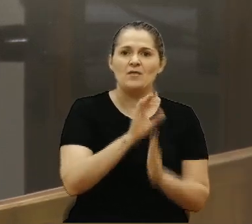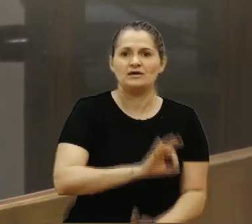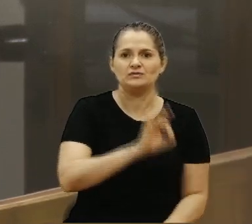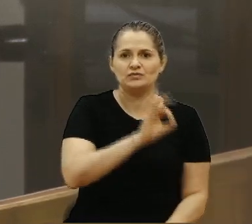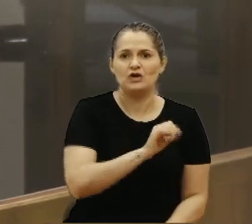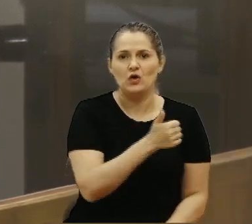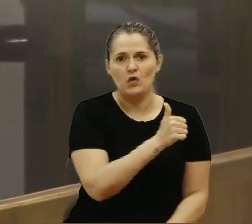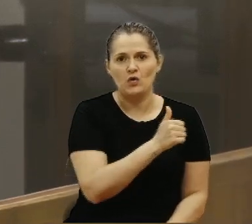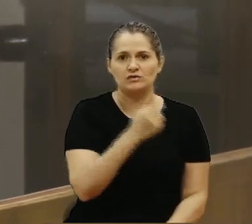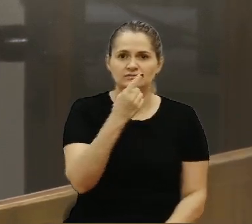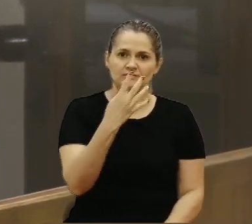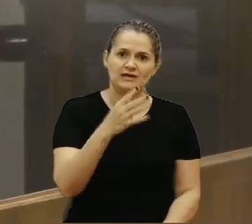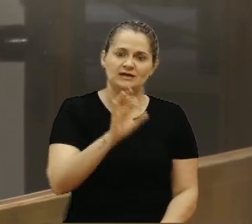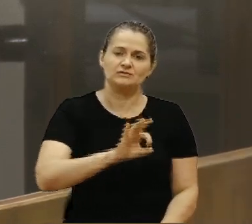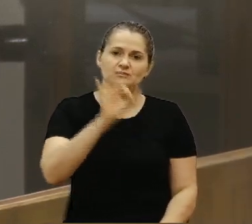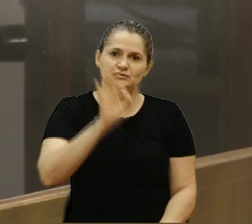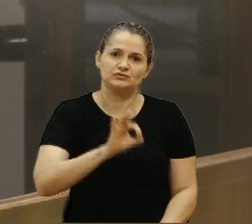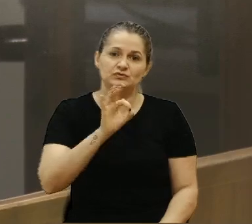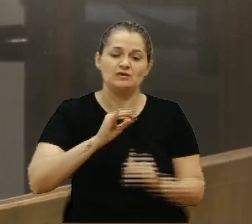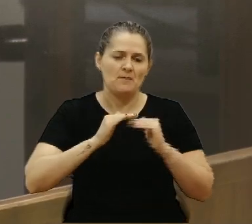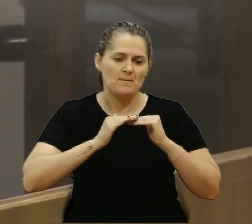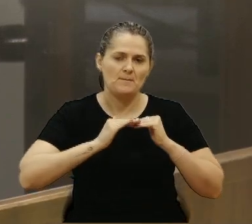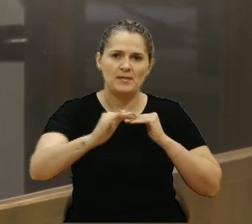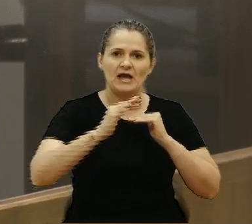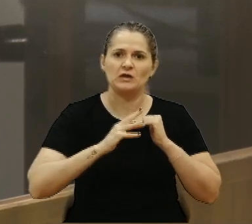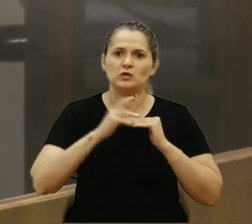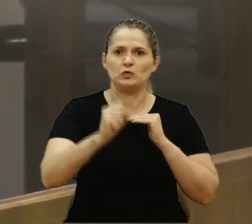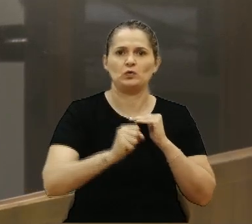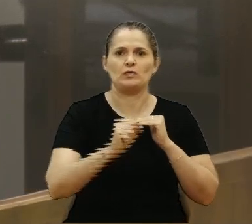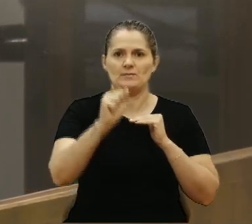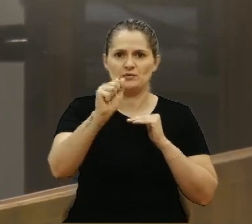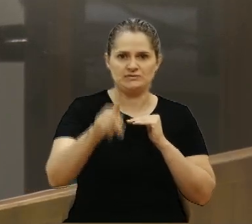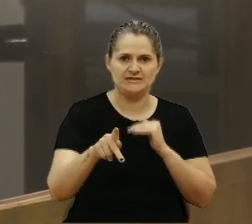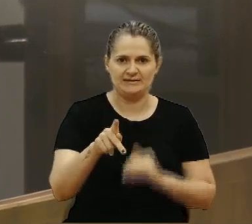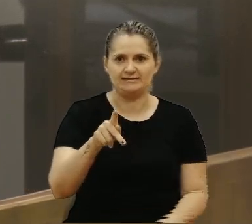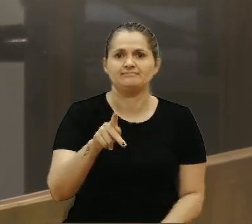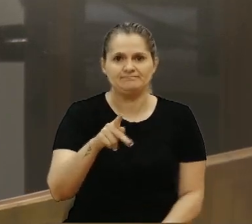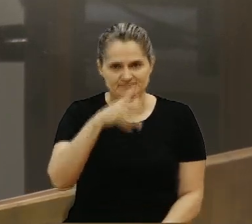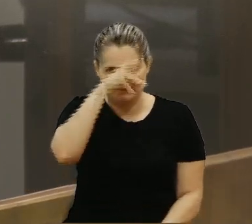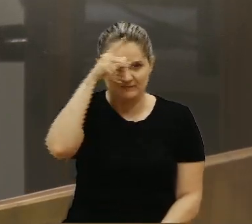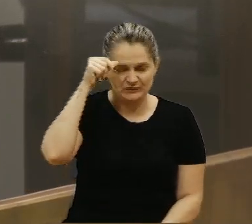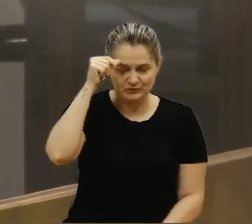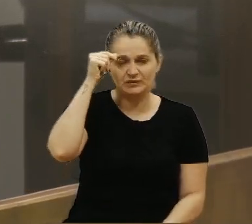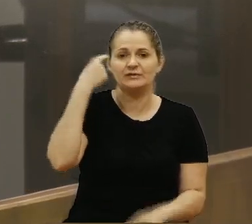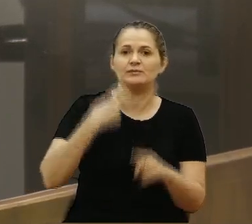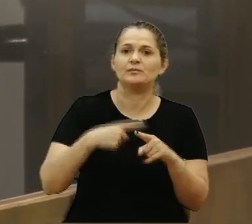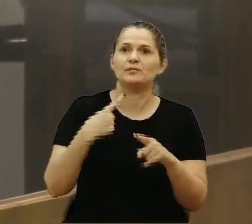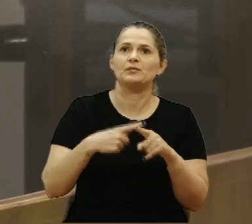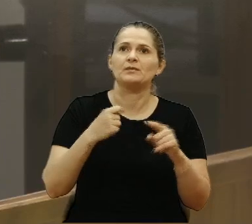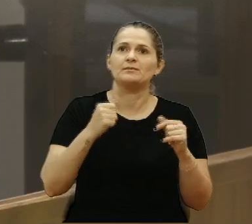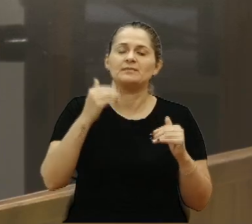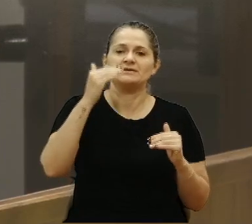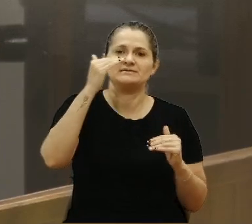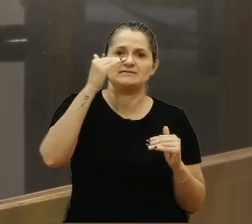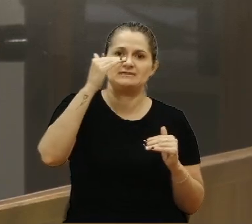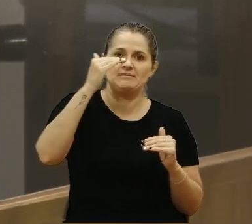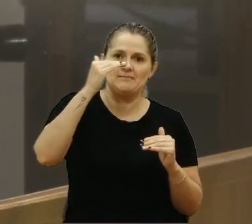para 14% linear para todos, porque tinha que cumprir a